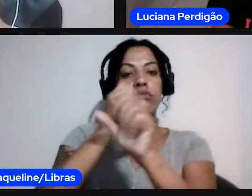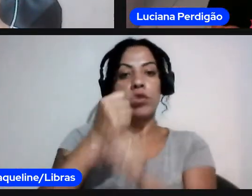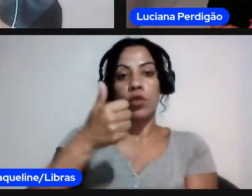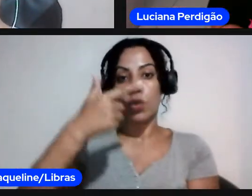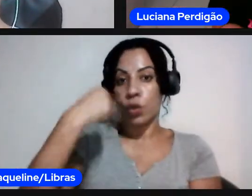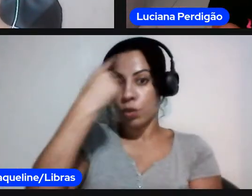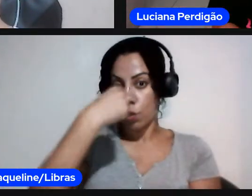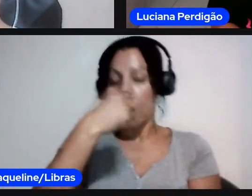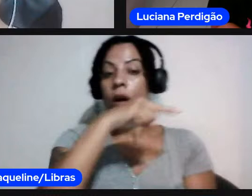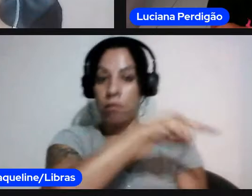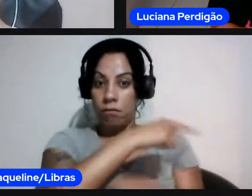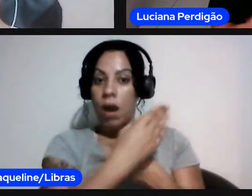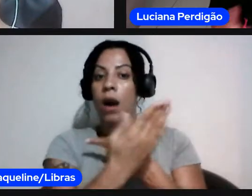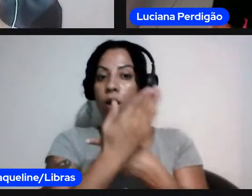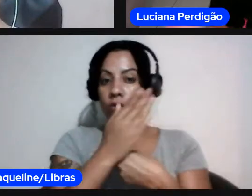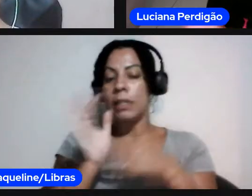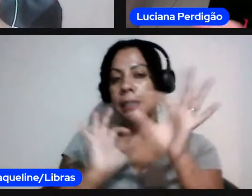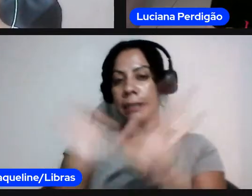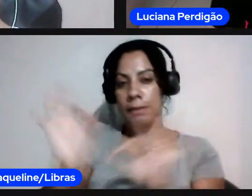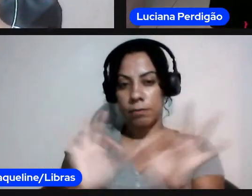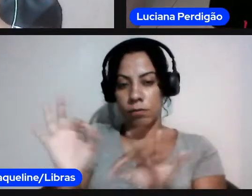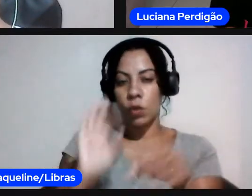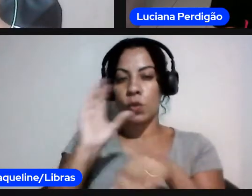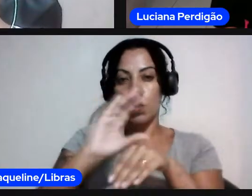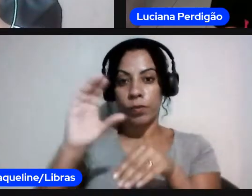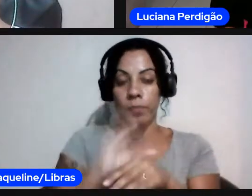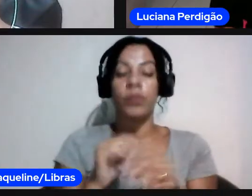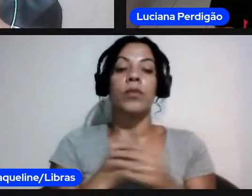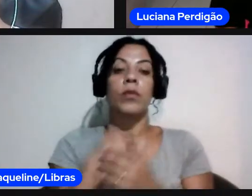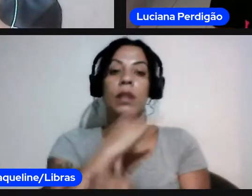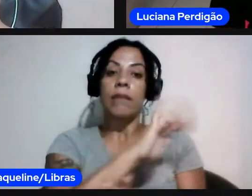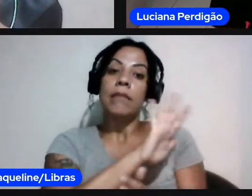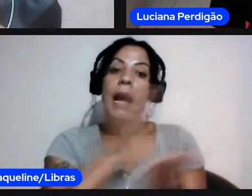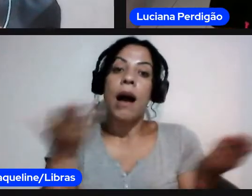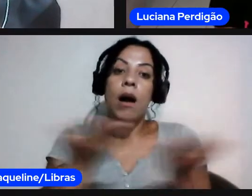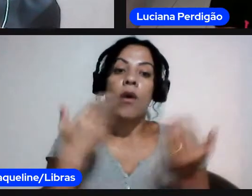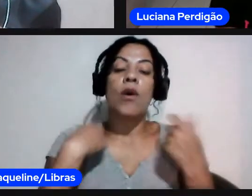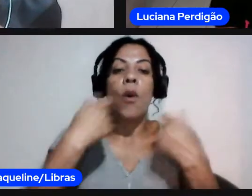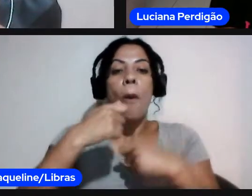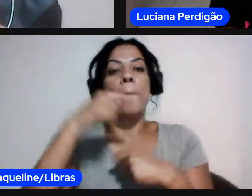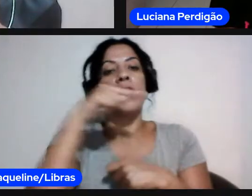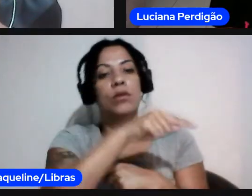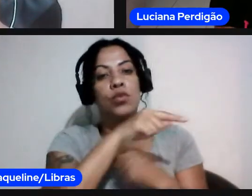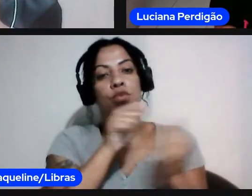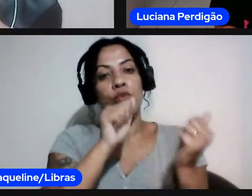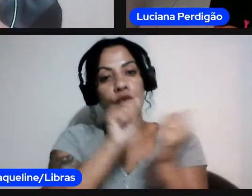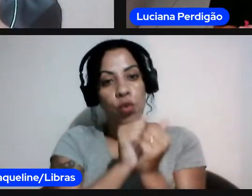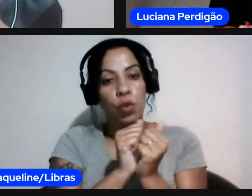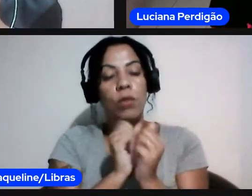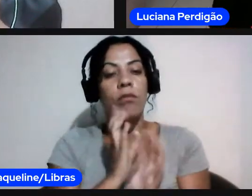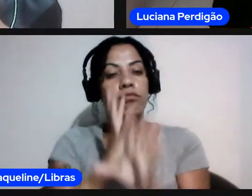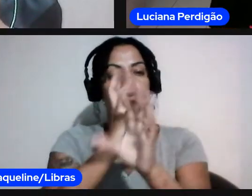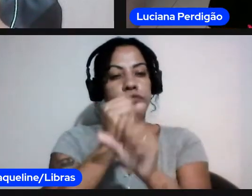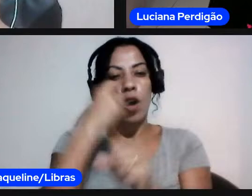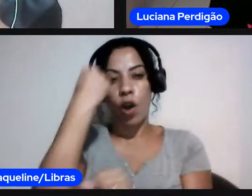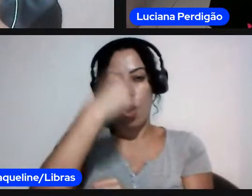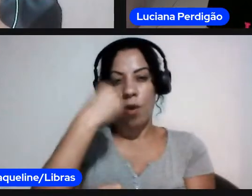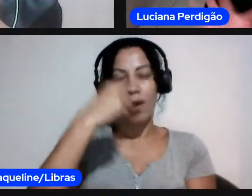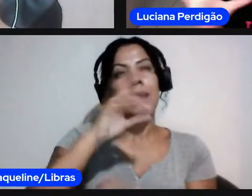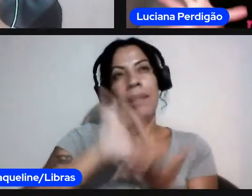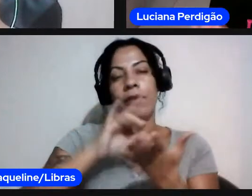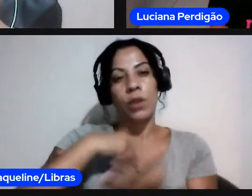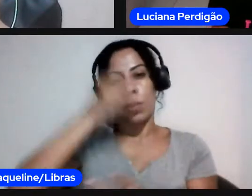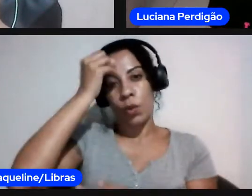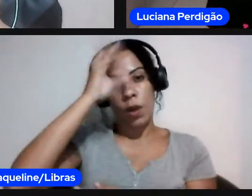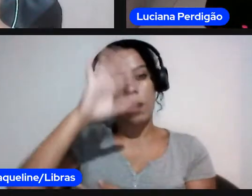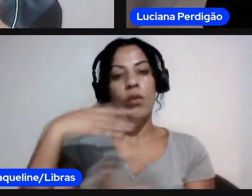me ajudou nessa elaboração. Agora, eu vou precisar de você numa carga horária X, eu também não me lembro qual que era a carga horária dele,